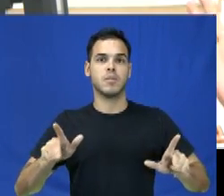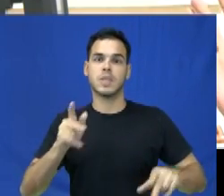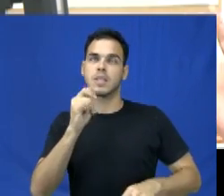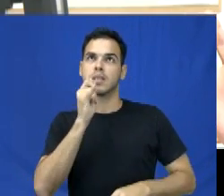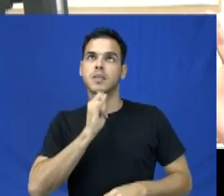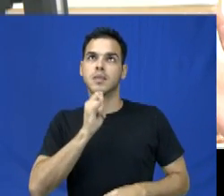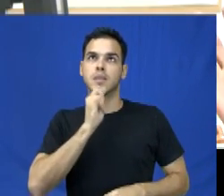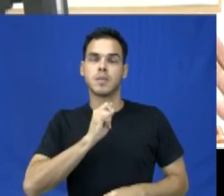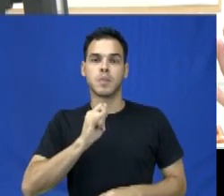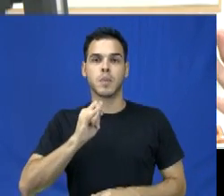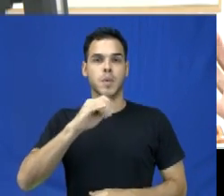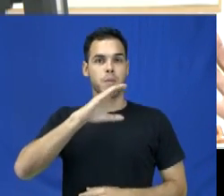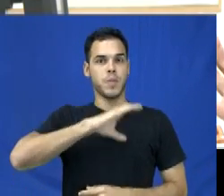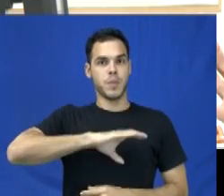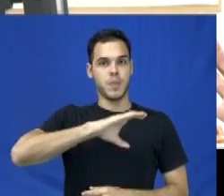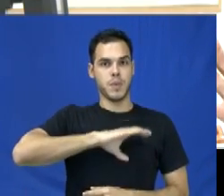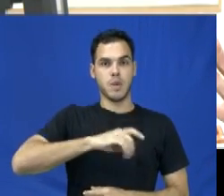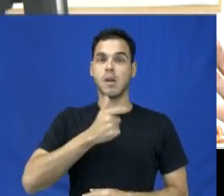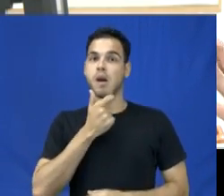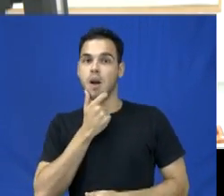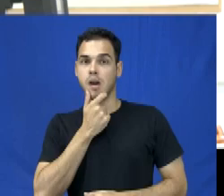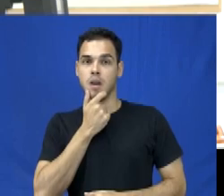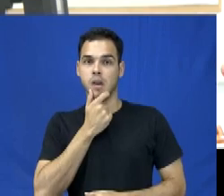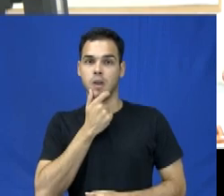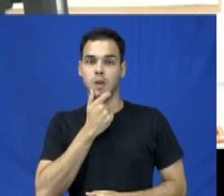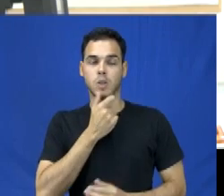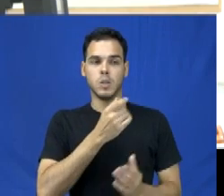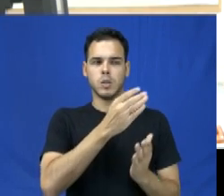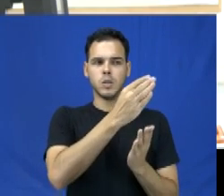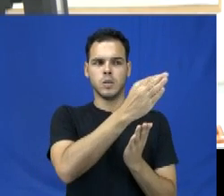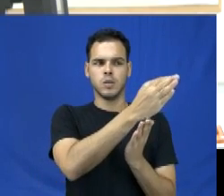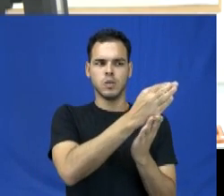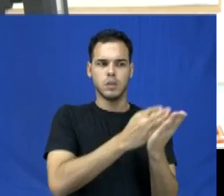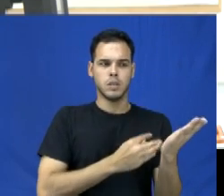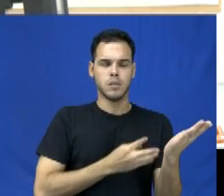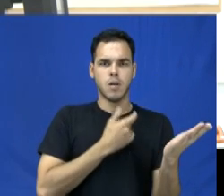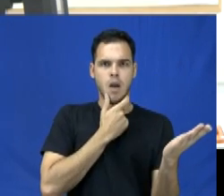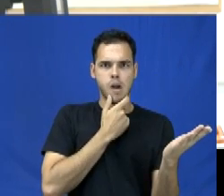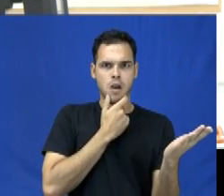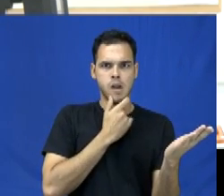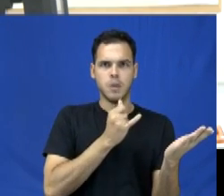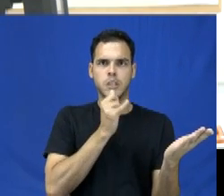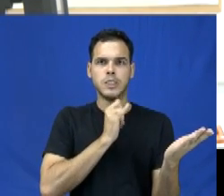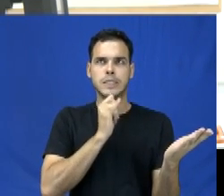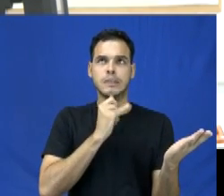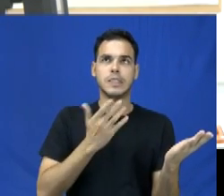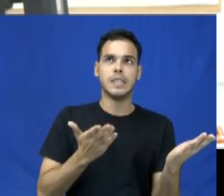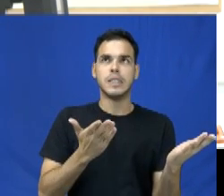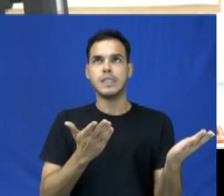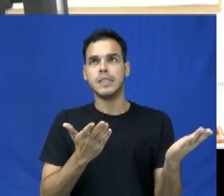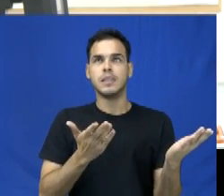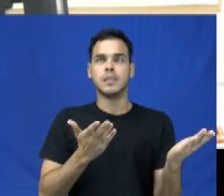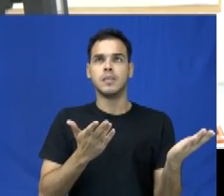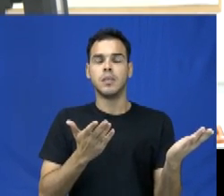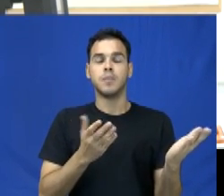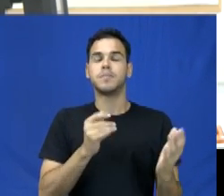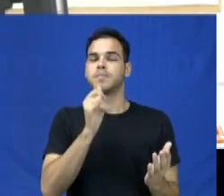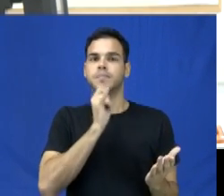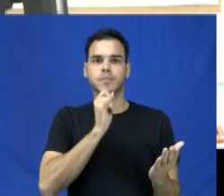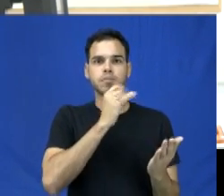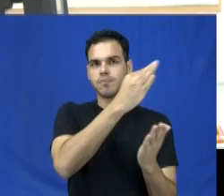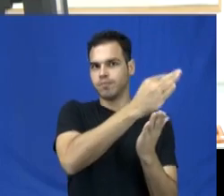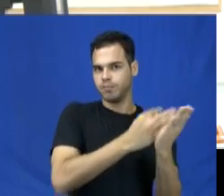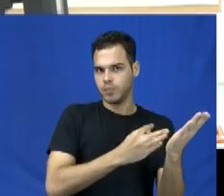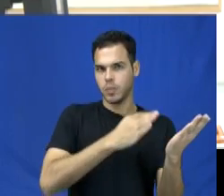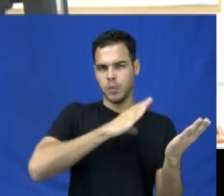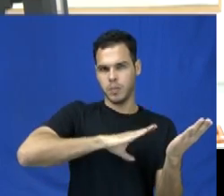português e inglês, dá uma coisa bem prática. Se você pega um texto em inglês, por exemplo, e fala assim, um